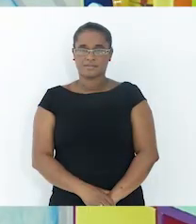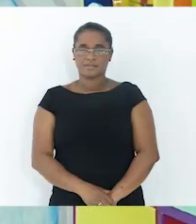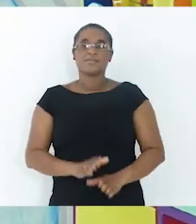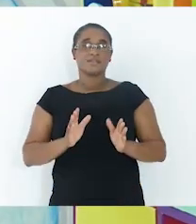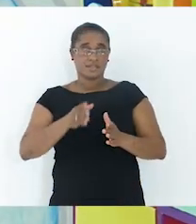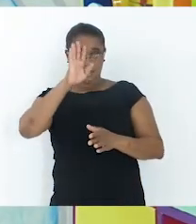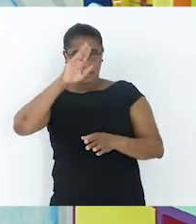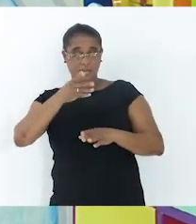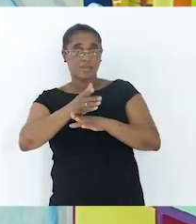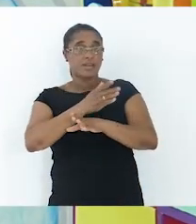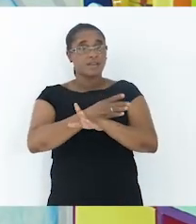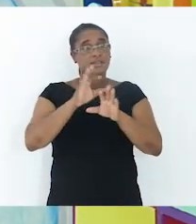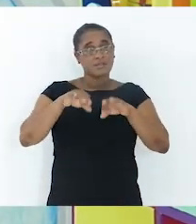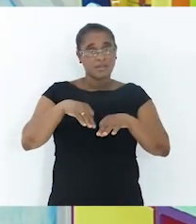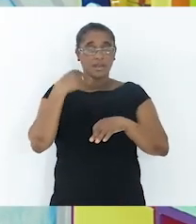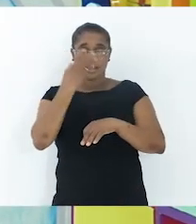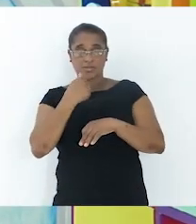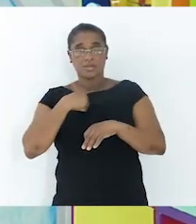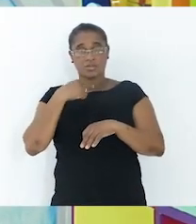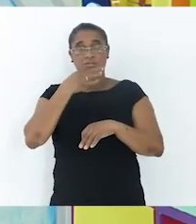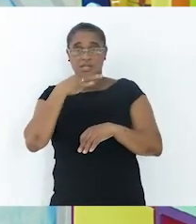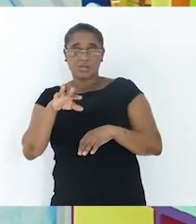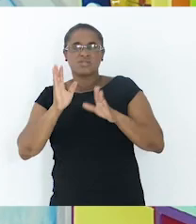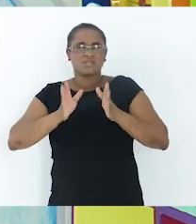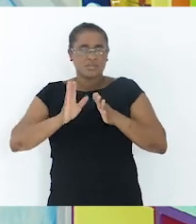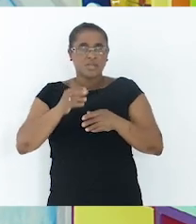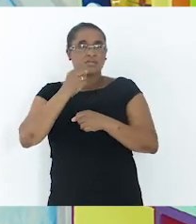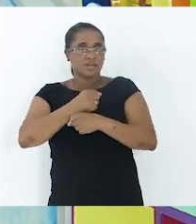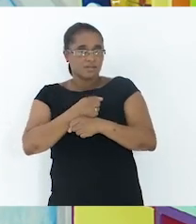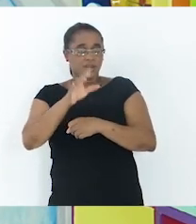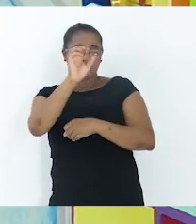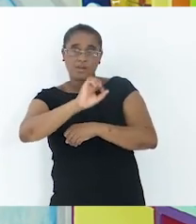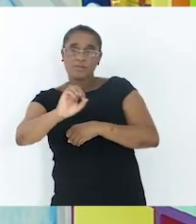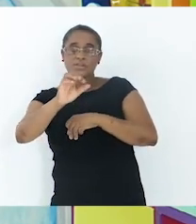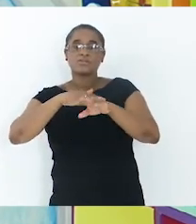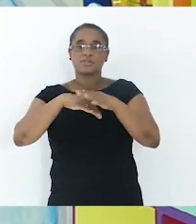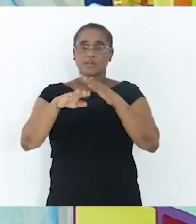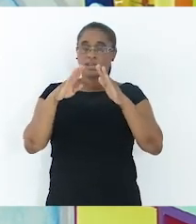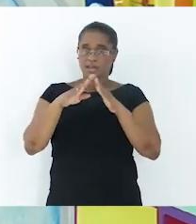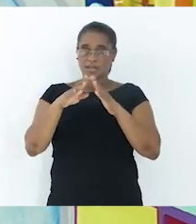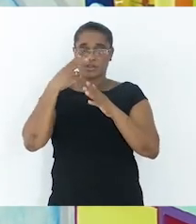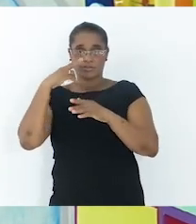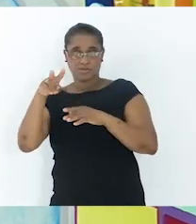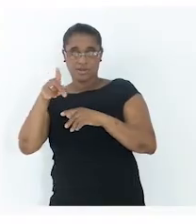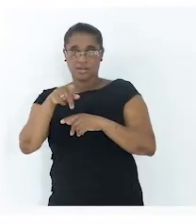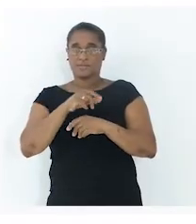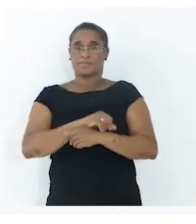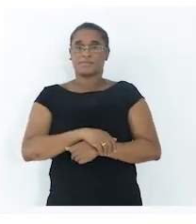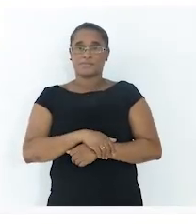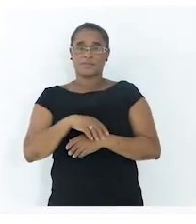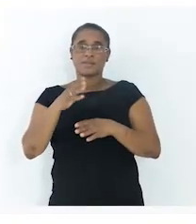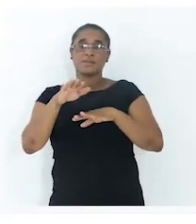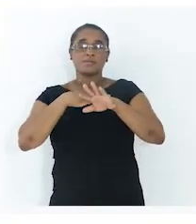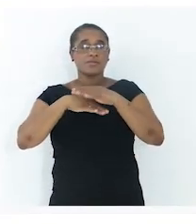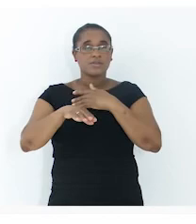Já sabem, antes de terminar a aula, deixo sempre um exercício para praticarem em casa. Vamos ver o exercício.